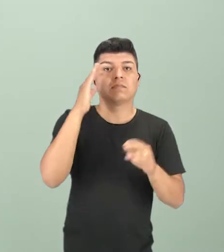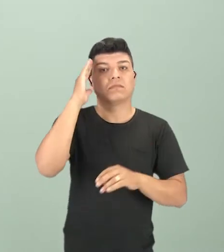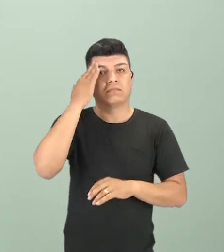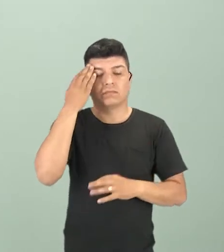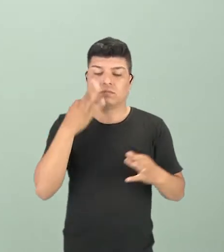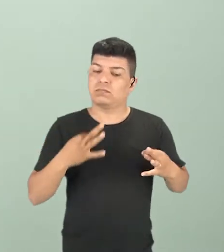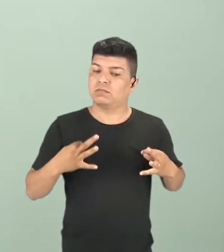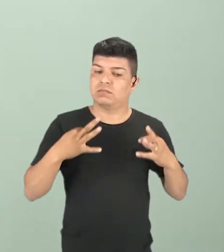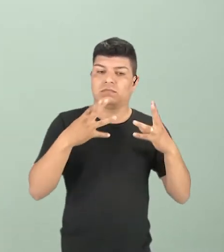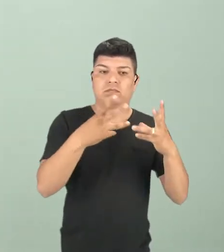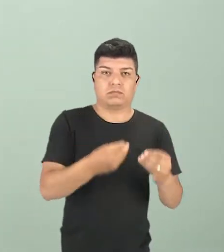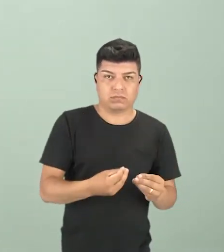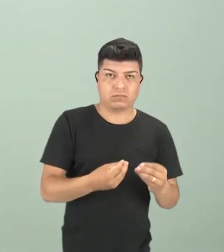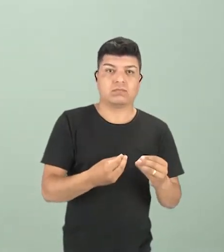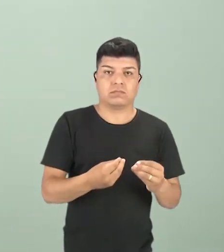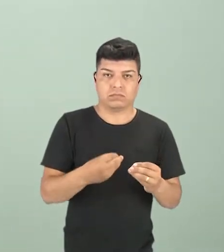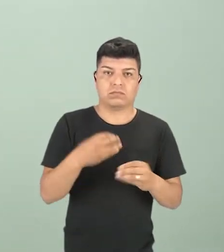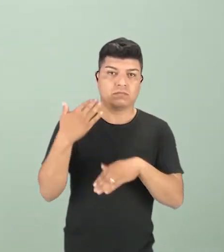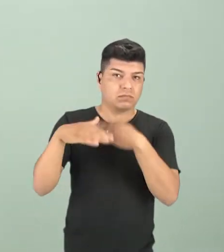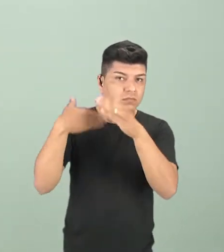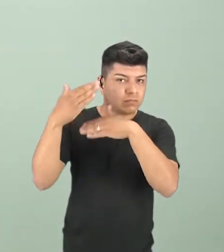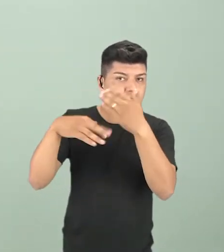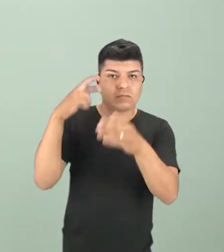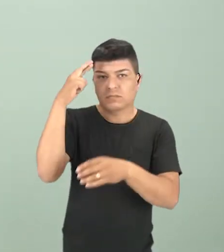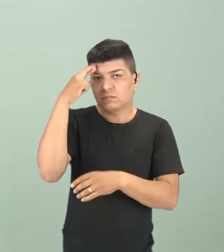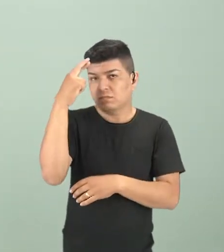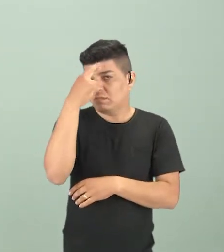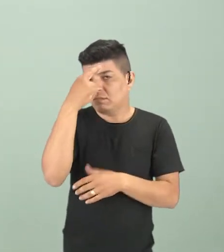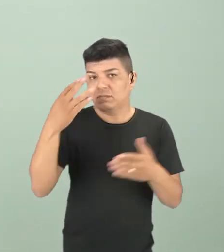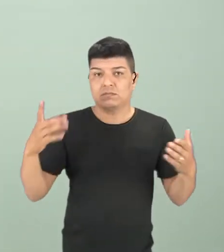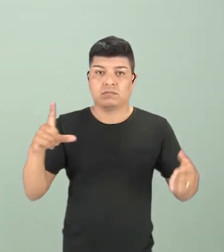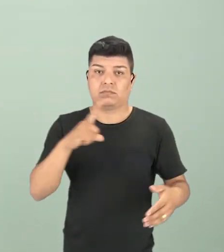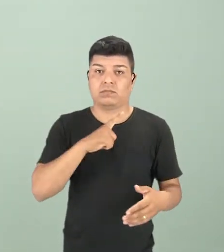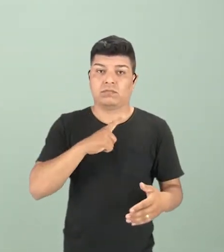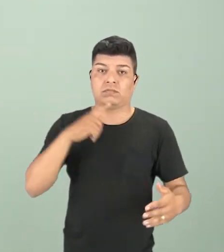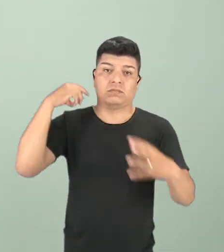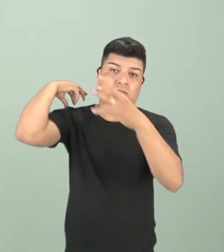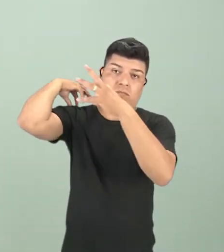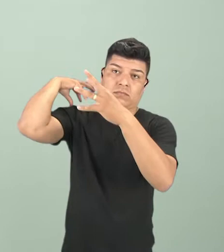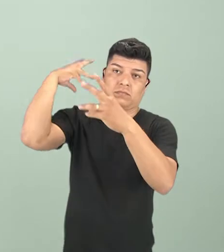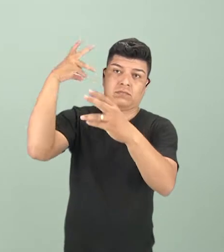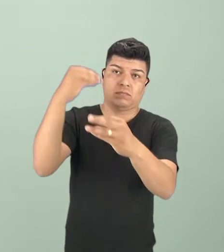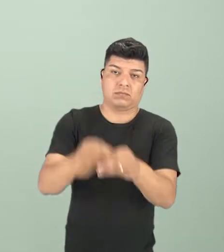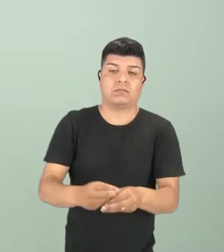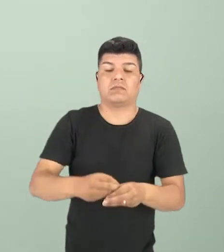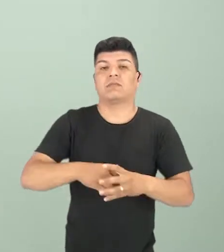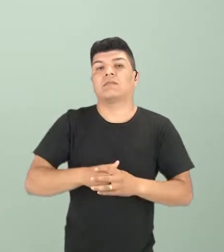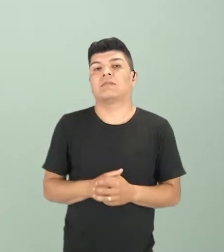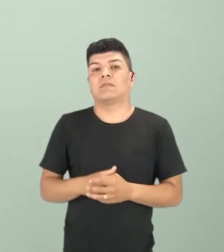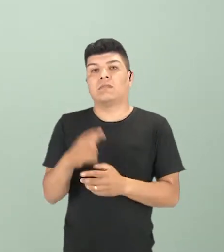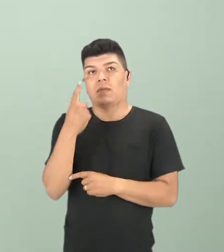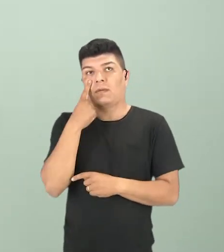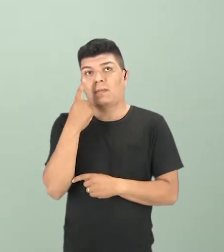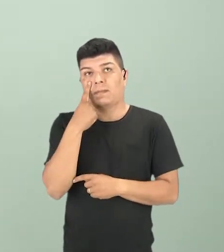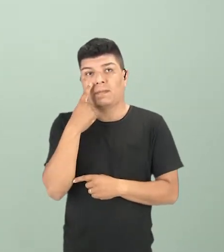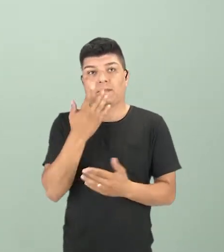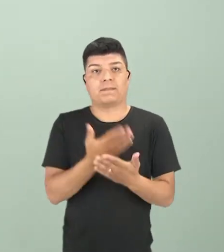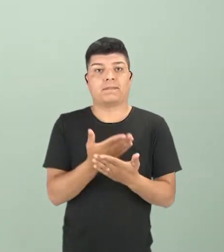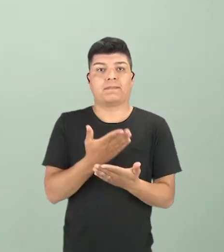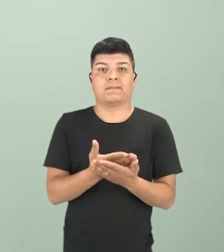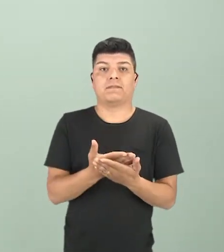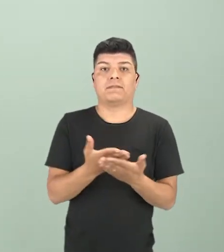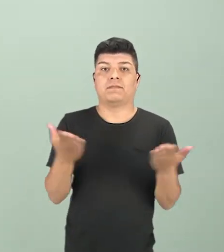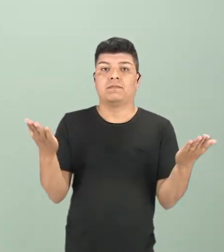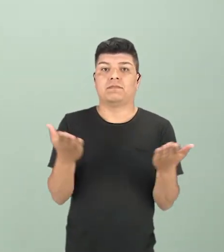entendendo todo o avanço histórico que estamos tendo até aqui. Então presta bem atenção que essa aula de hoje ela é